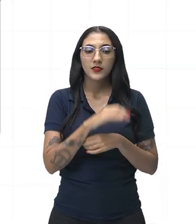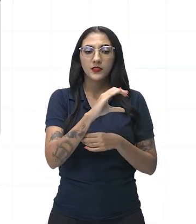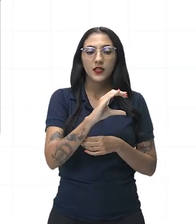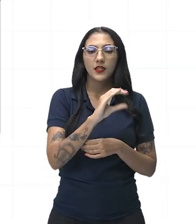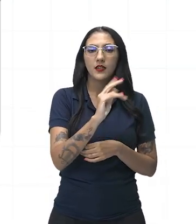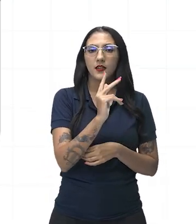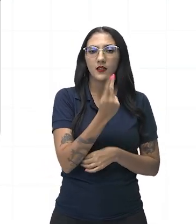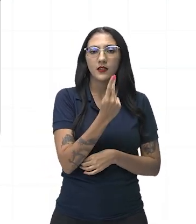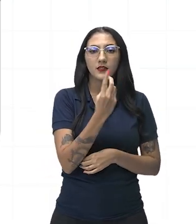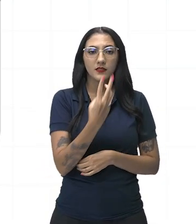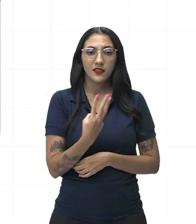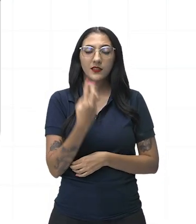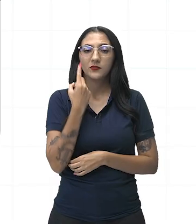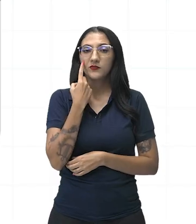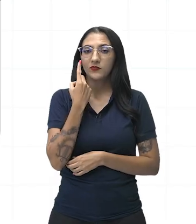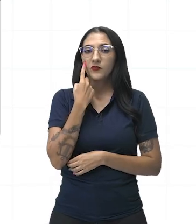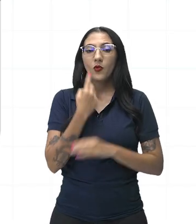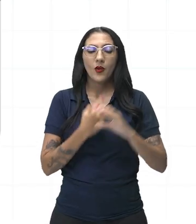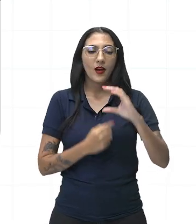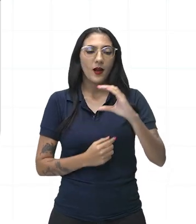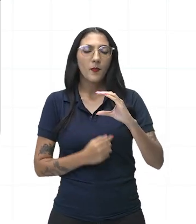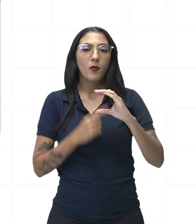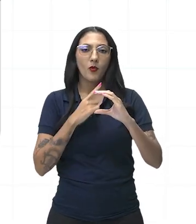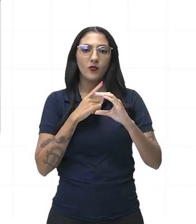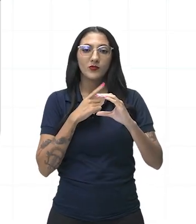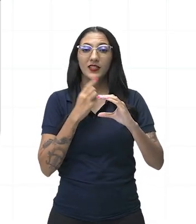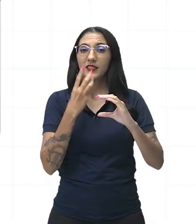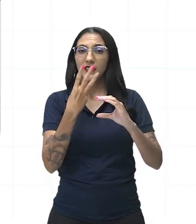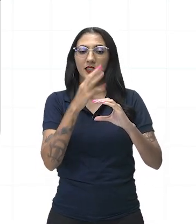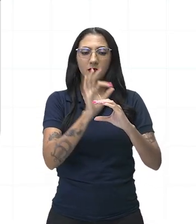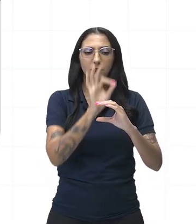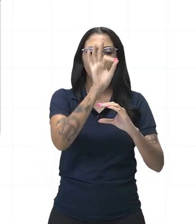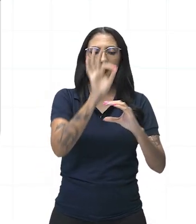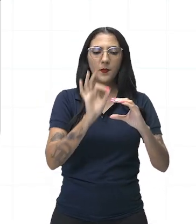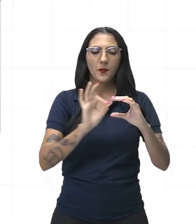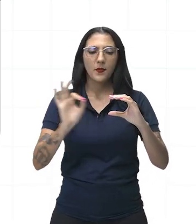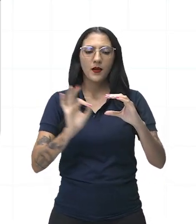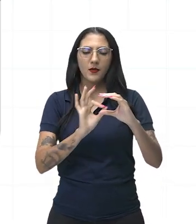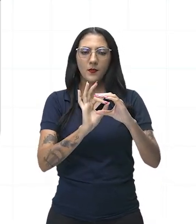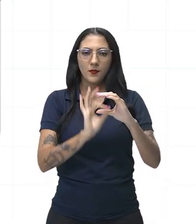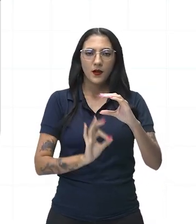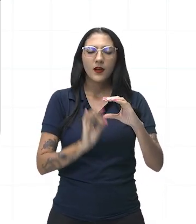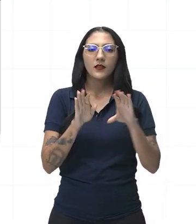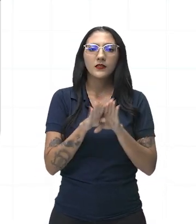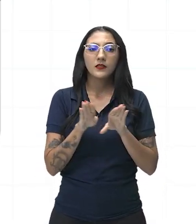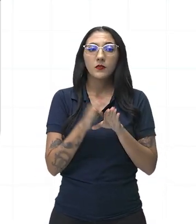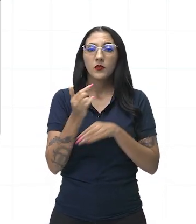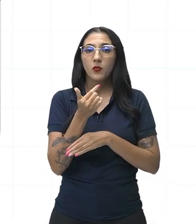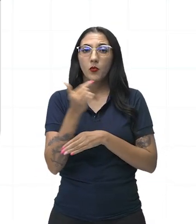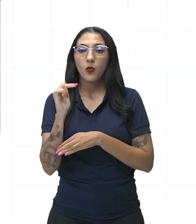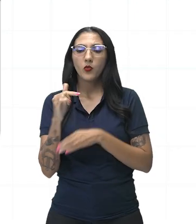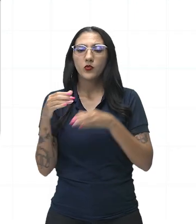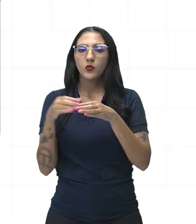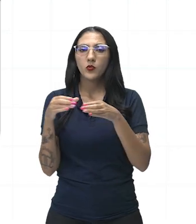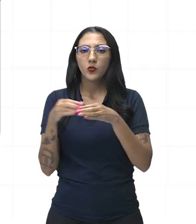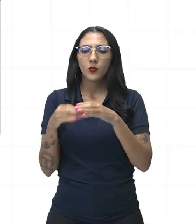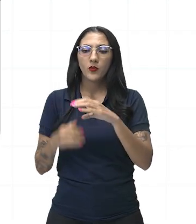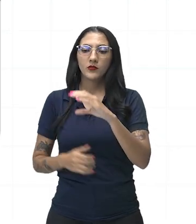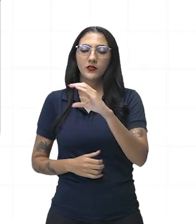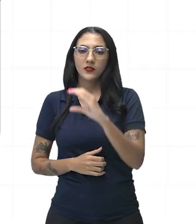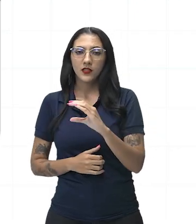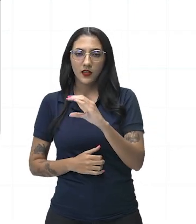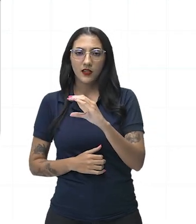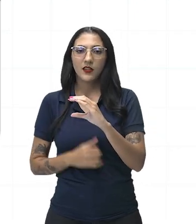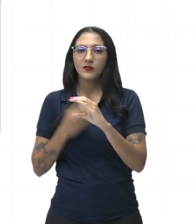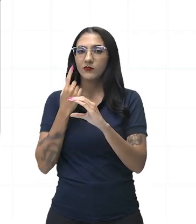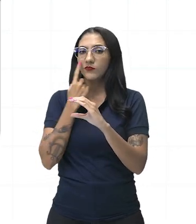CH3, temos um carbono ligado a 3 hidrogênios, que é o grupo metil, e temos o outro grupo principal, que é o C,